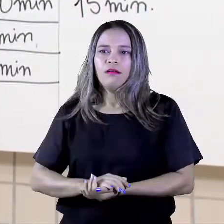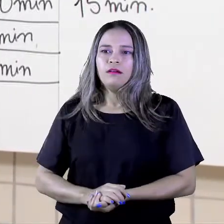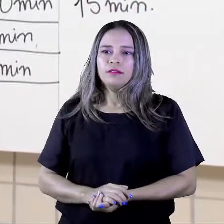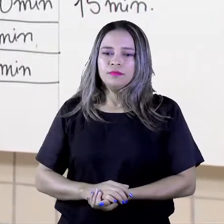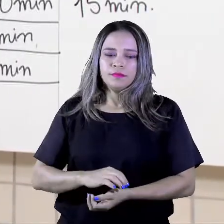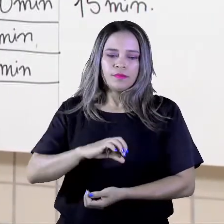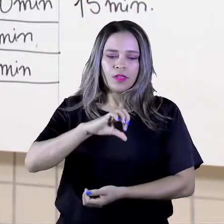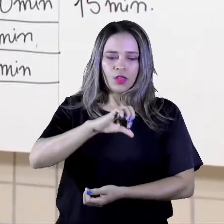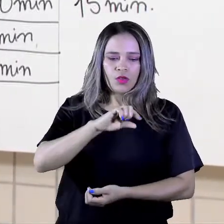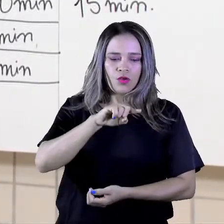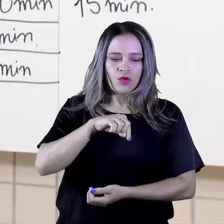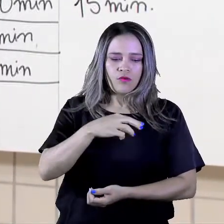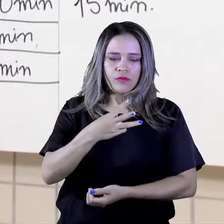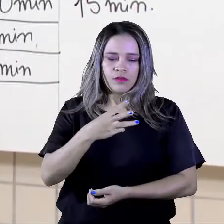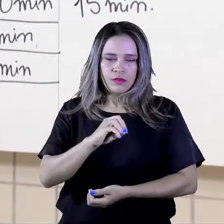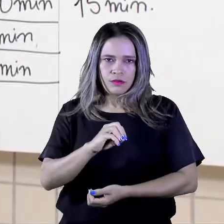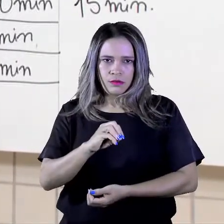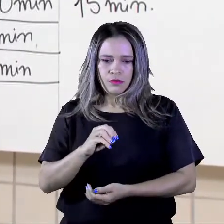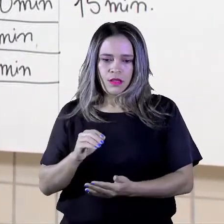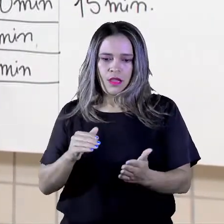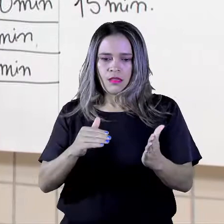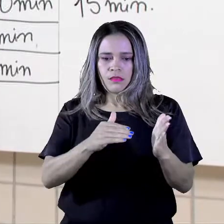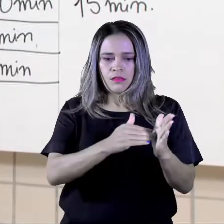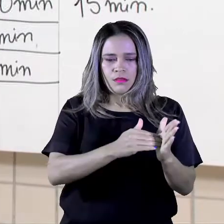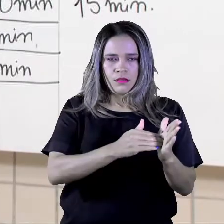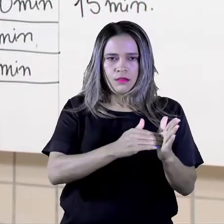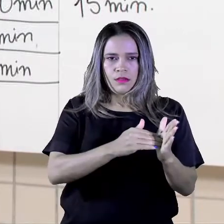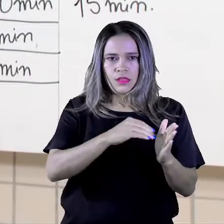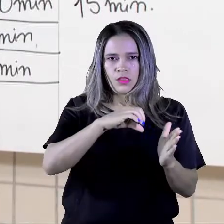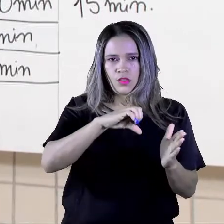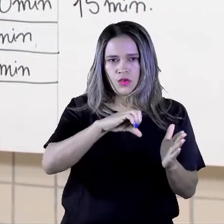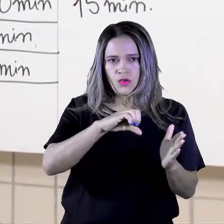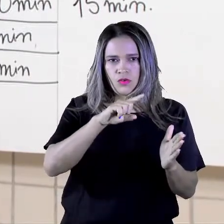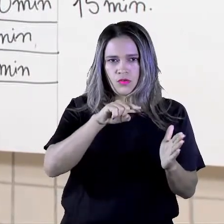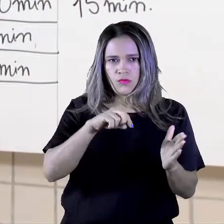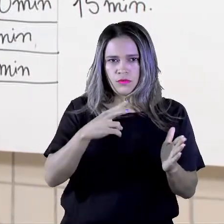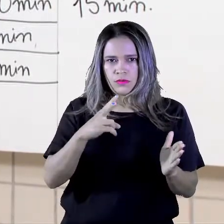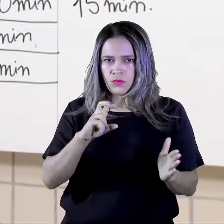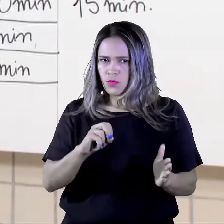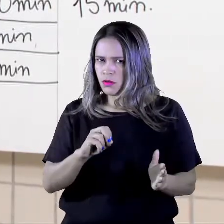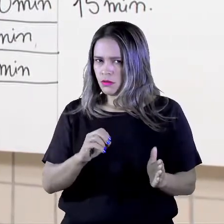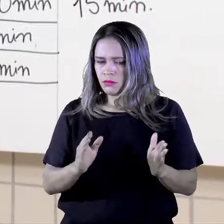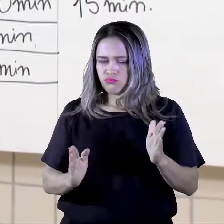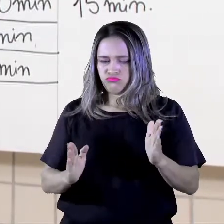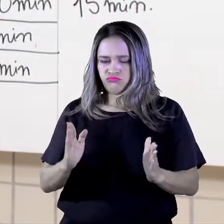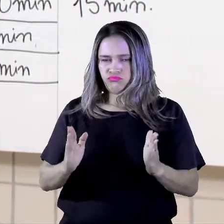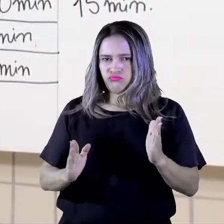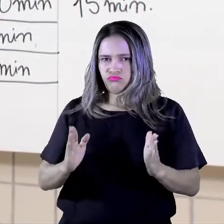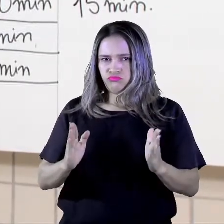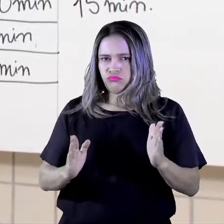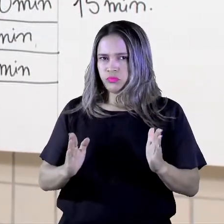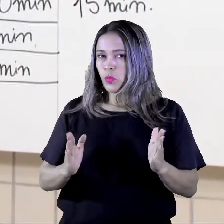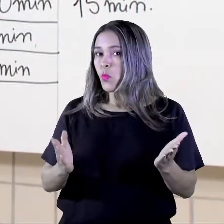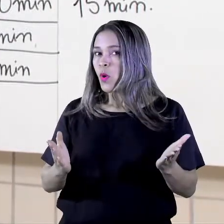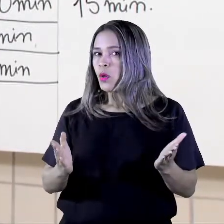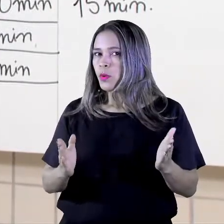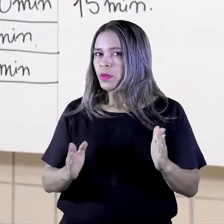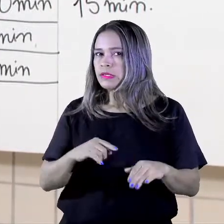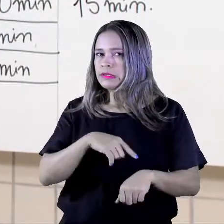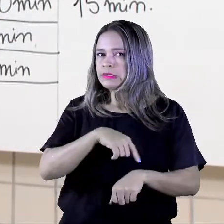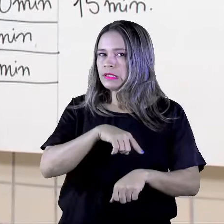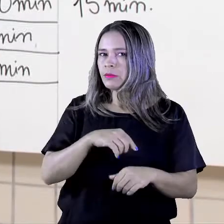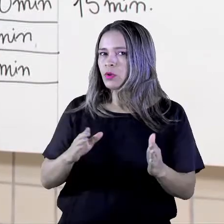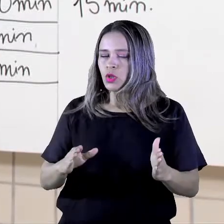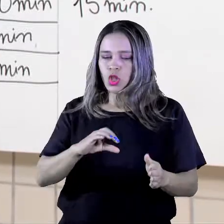de 9h30 até as 9h50, né? Quanto tempo essa atividade durou? De 9h30,